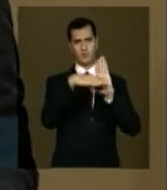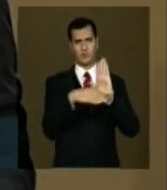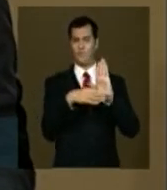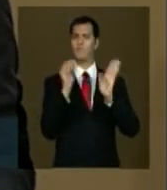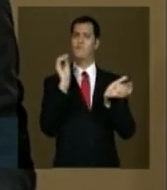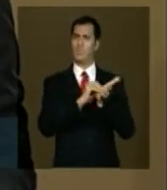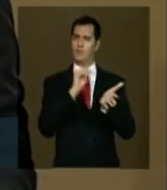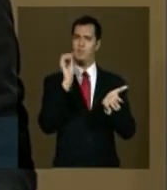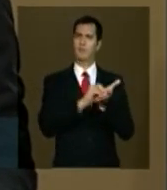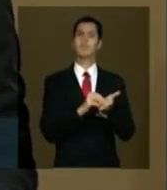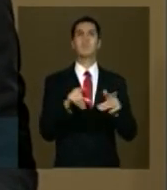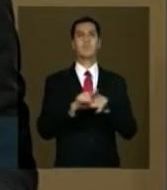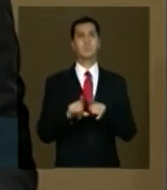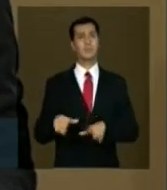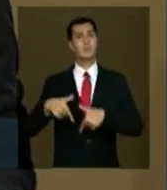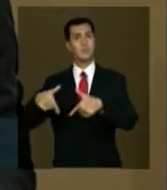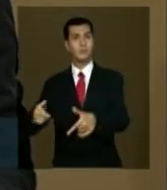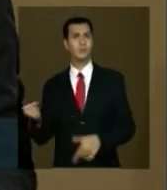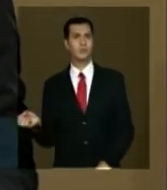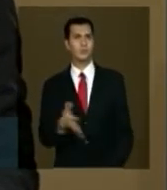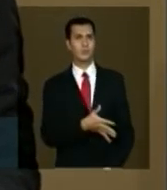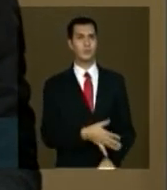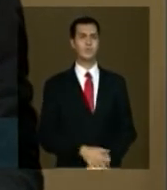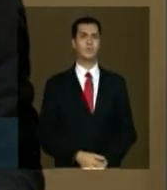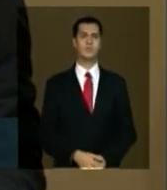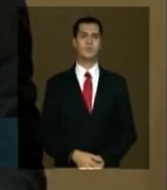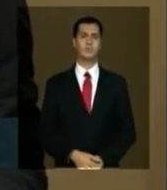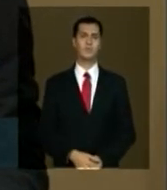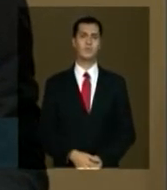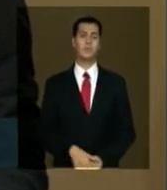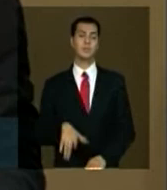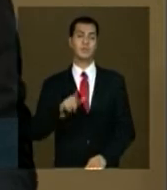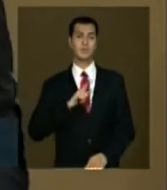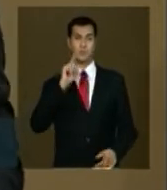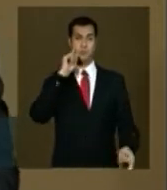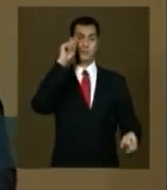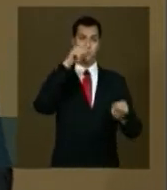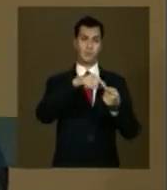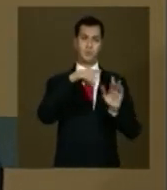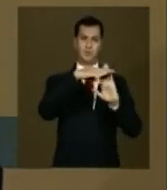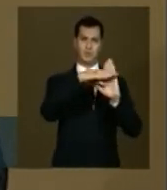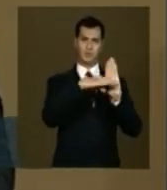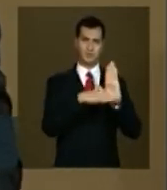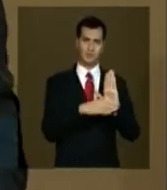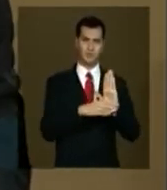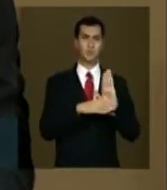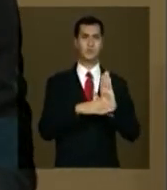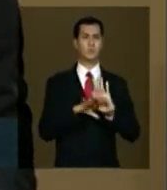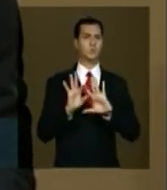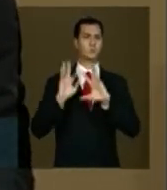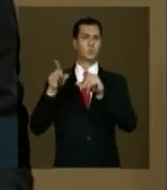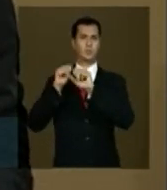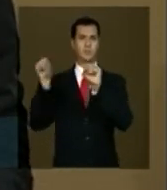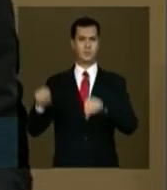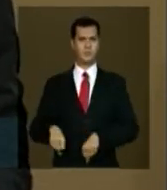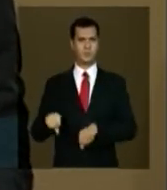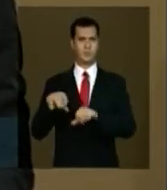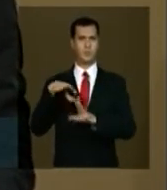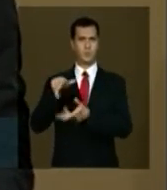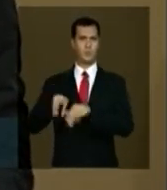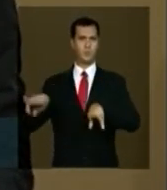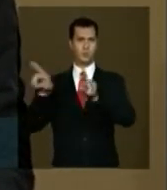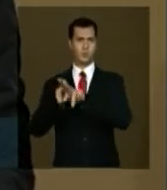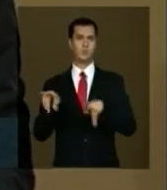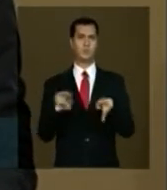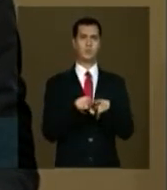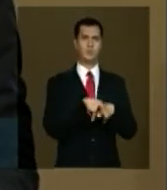desafios novos dentre as metas e objetivos que ainda exigem todo o esforço do sistema ono e dos países membros